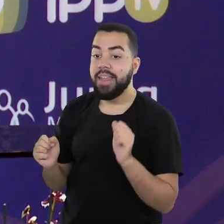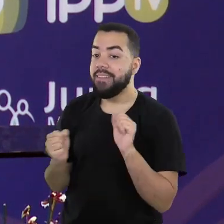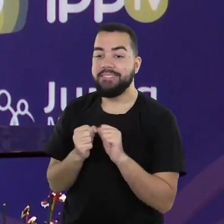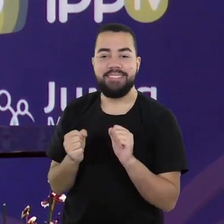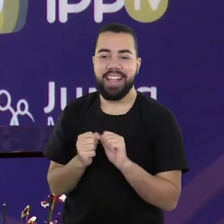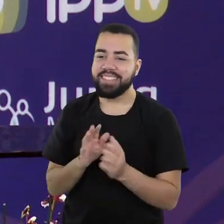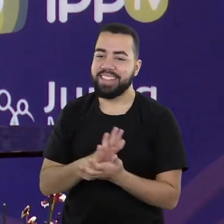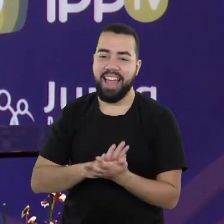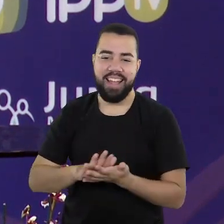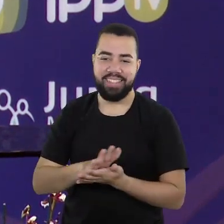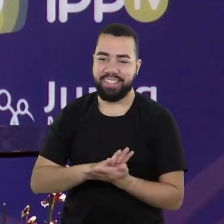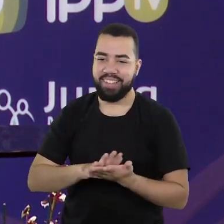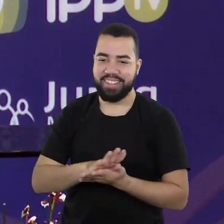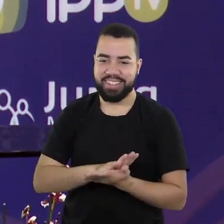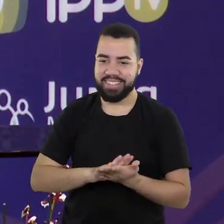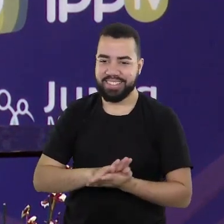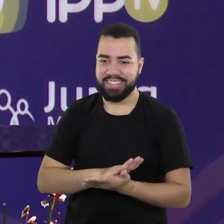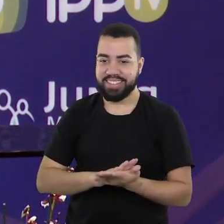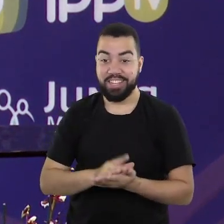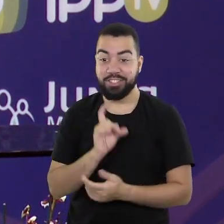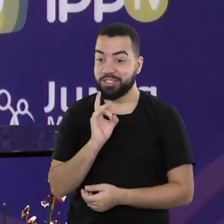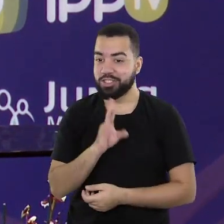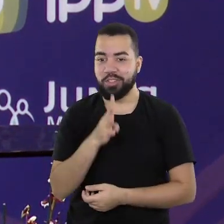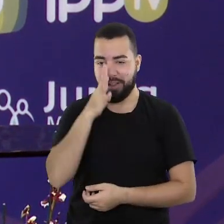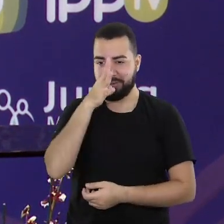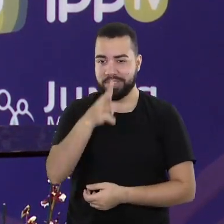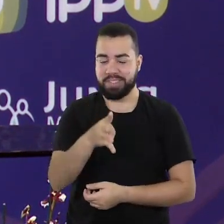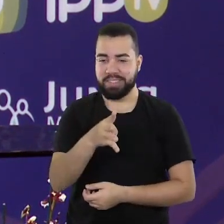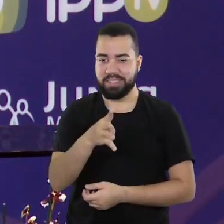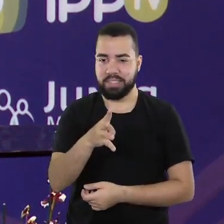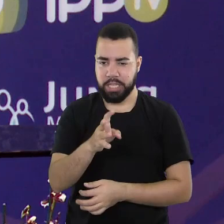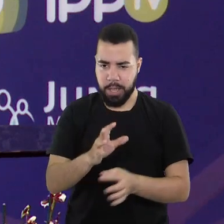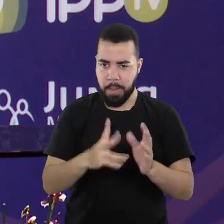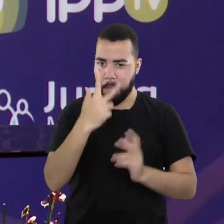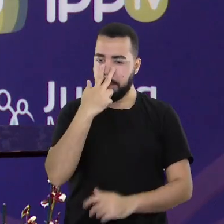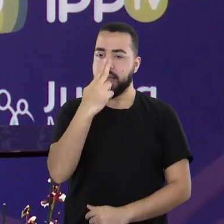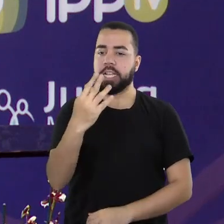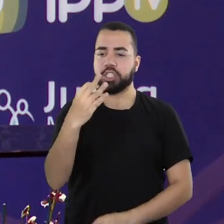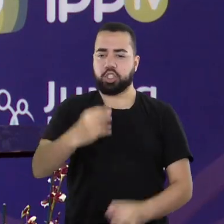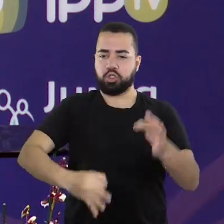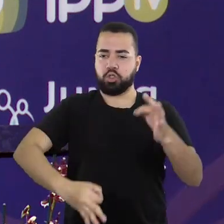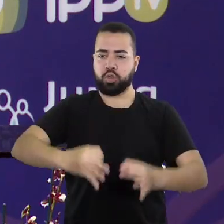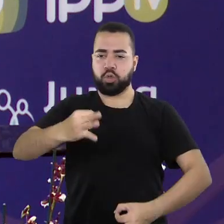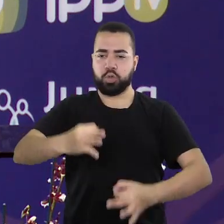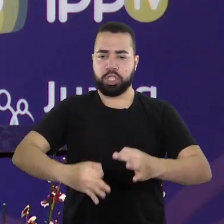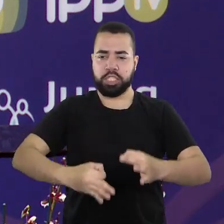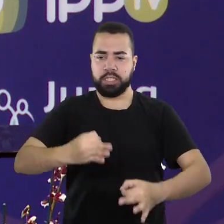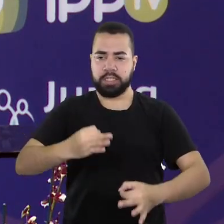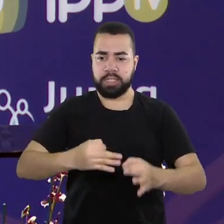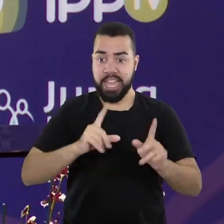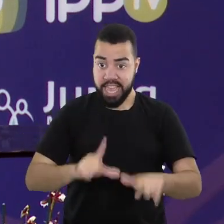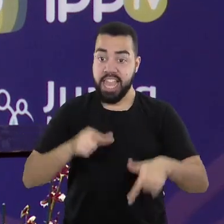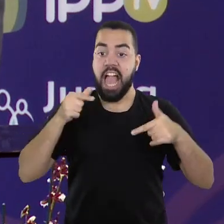e assumem dentro de si uma postura extremamente doentia.